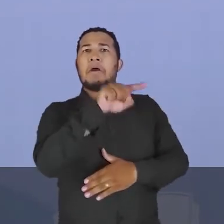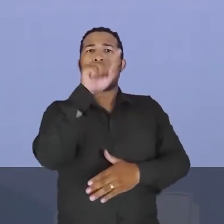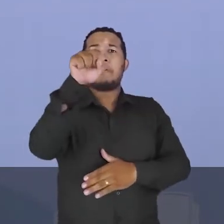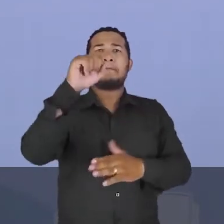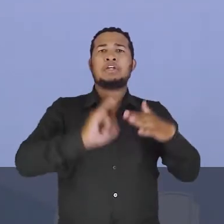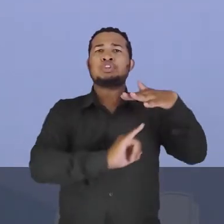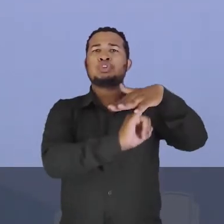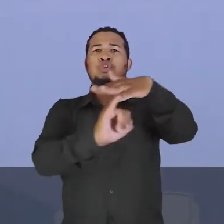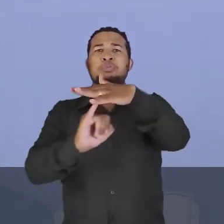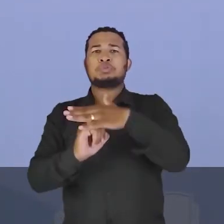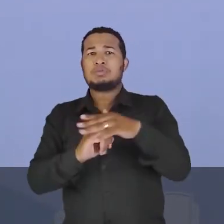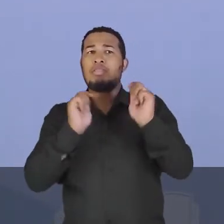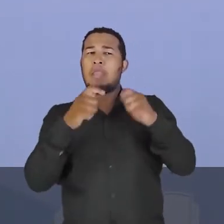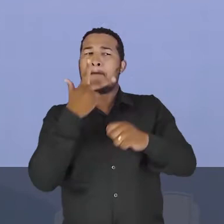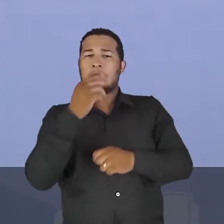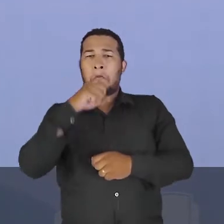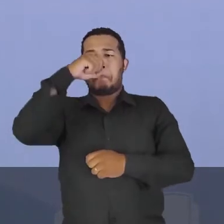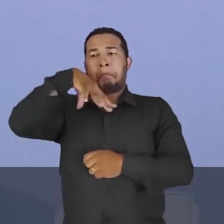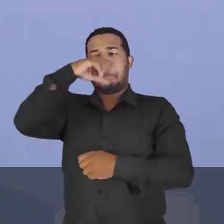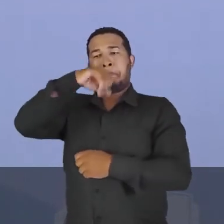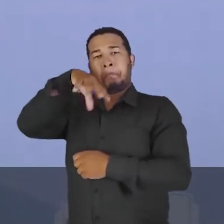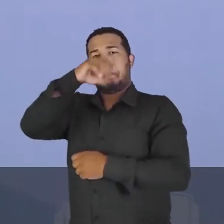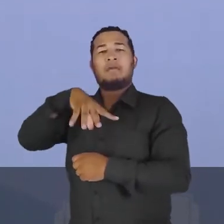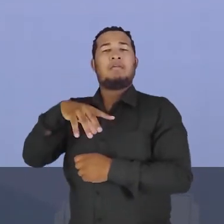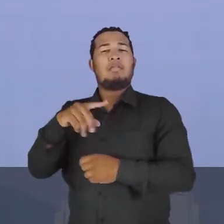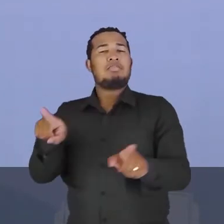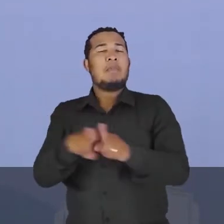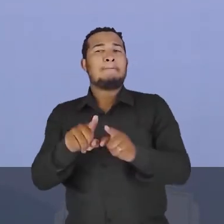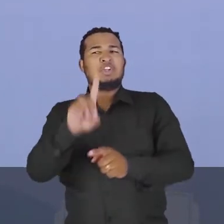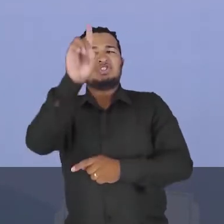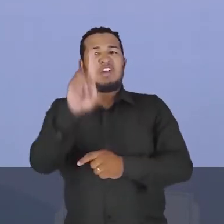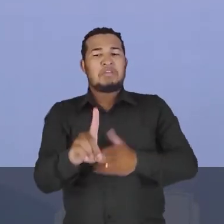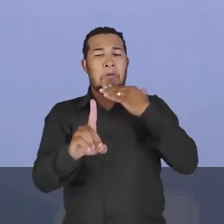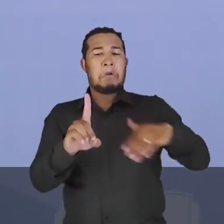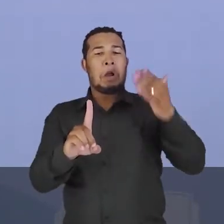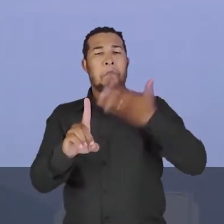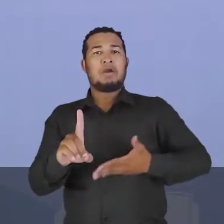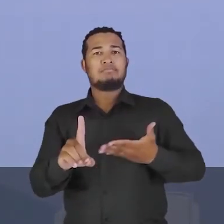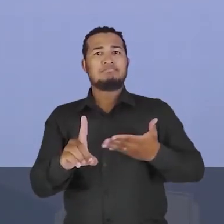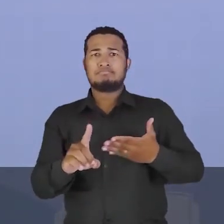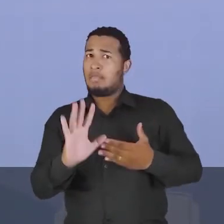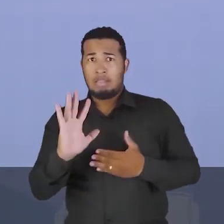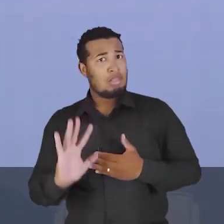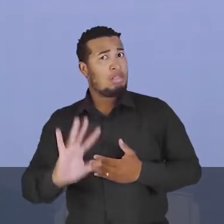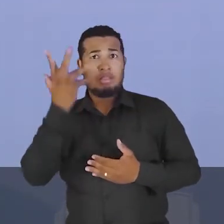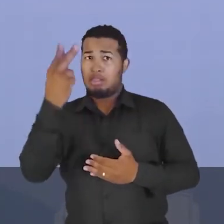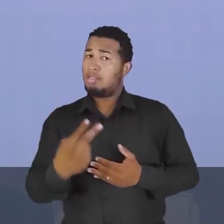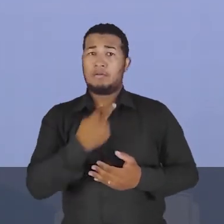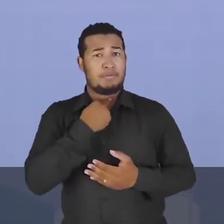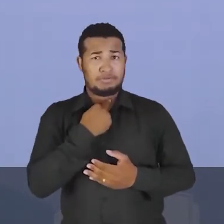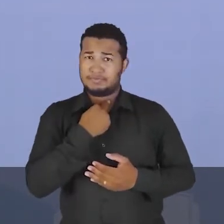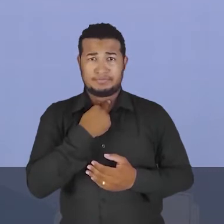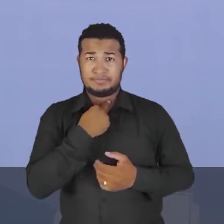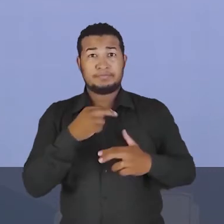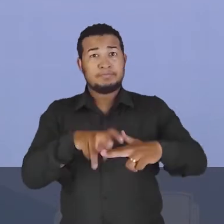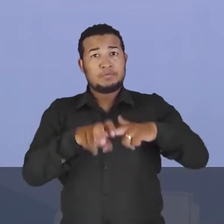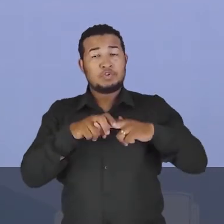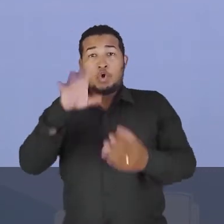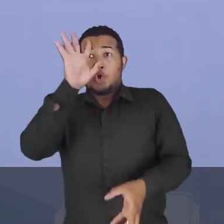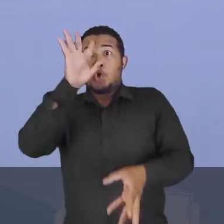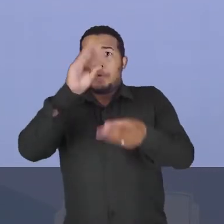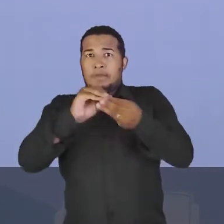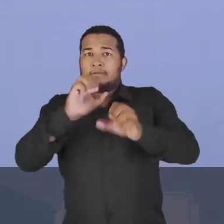instituições podem abusar, podem transgredir os nossos direitos. E isso não pode acontecer. Então, compreender os